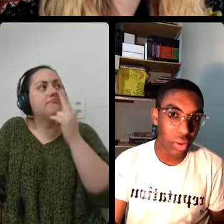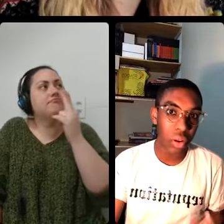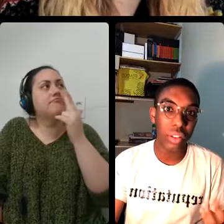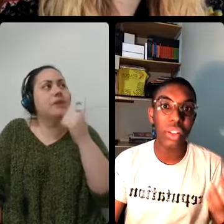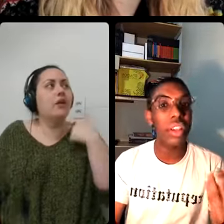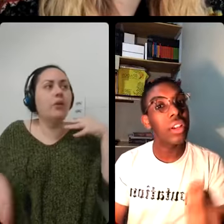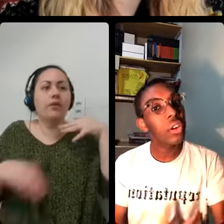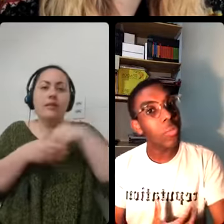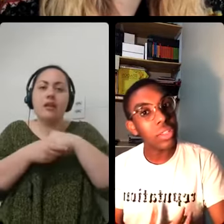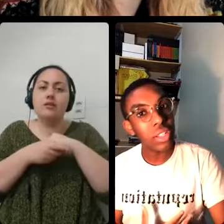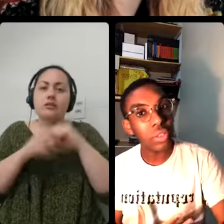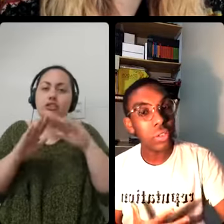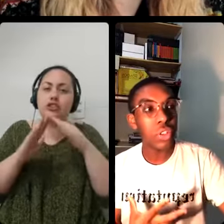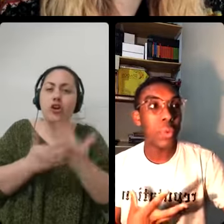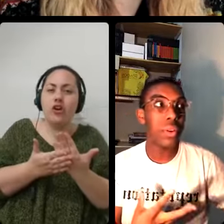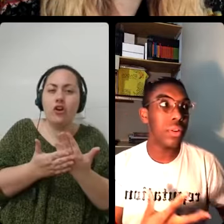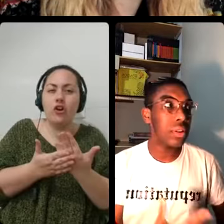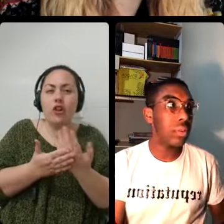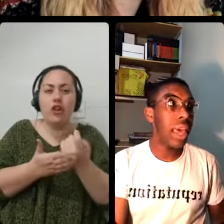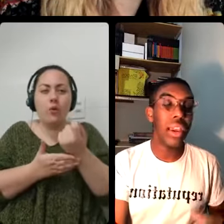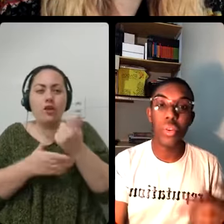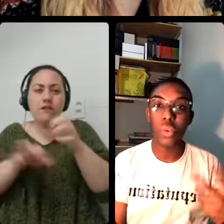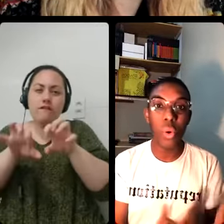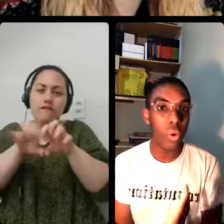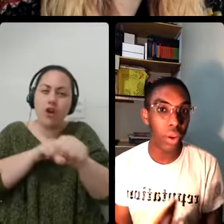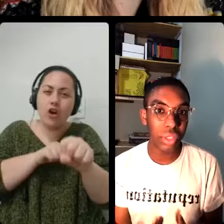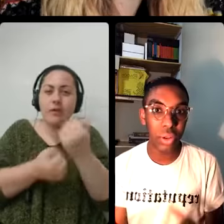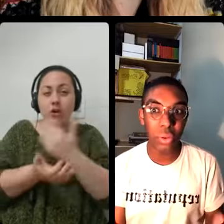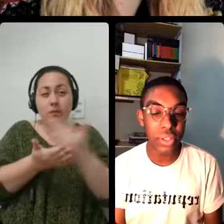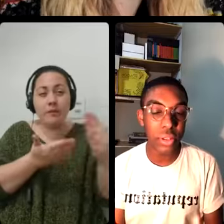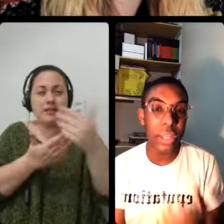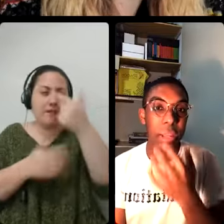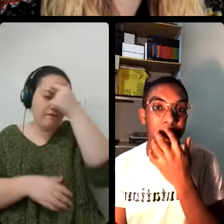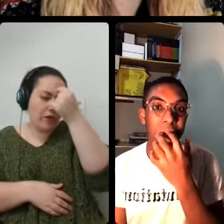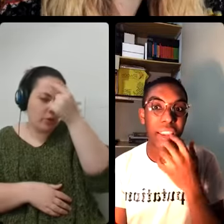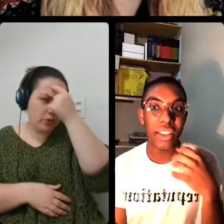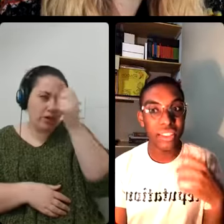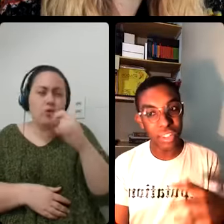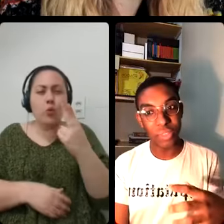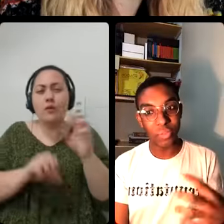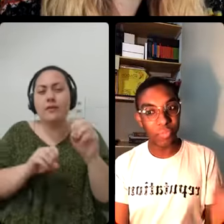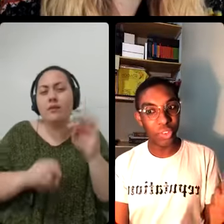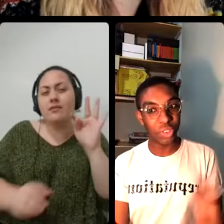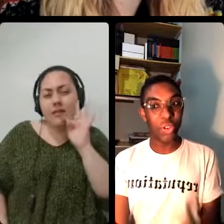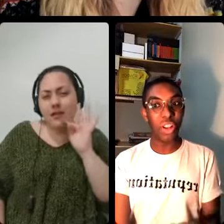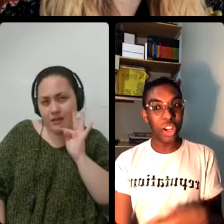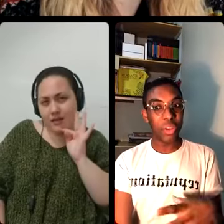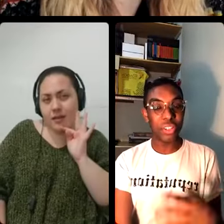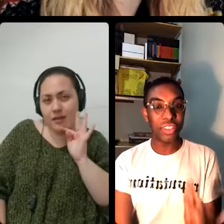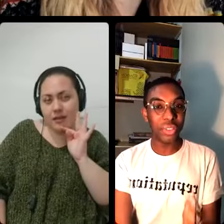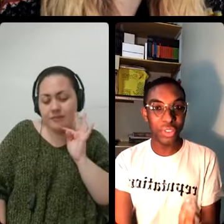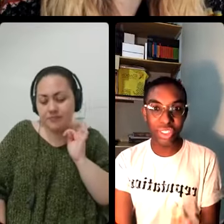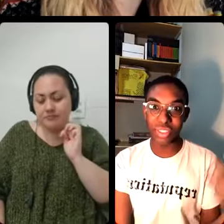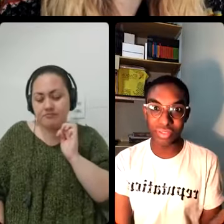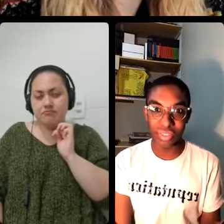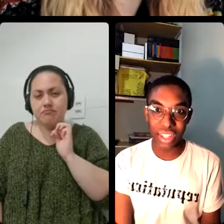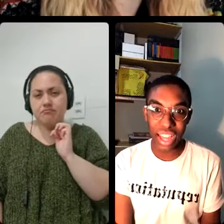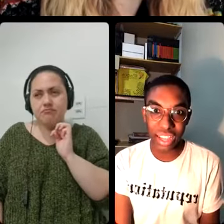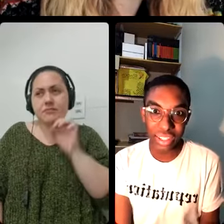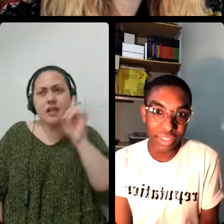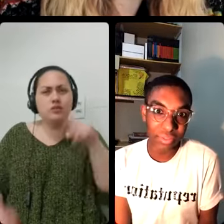da escola, começando o ensino superior, ensino técnico ou qualquer outra coisa, né? E, sim, tu coloca uma